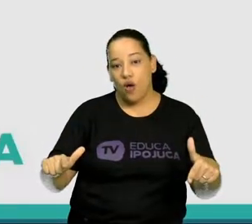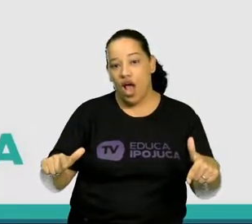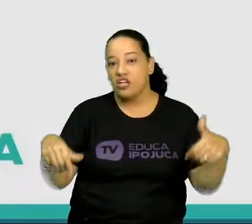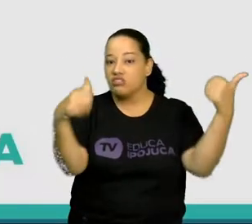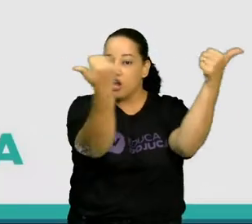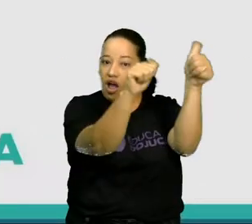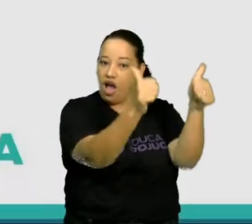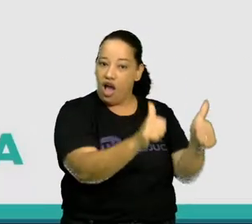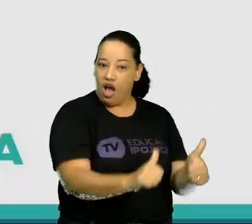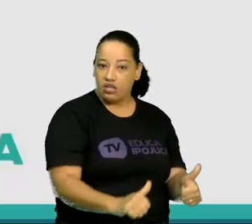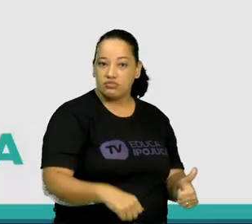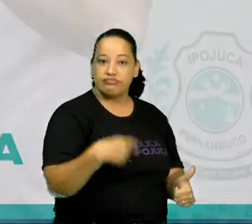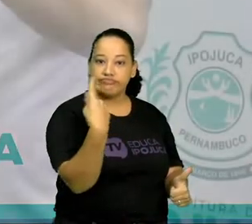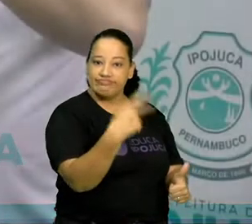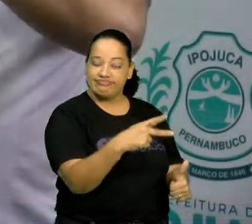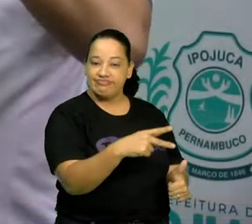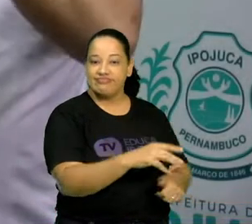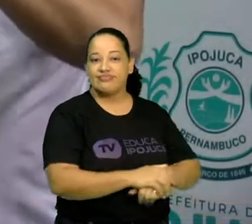da arte,